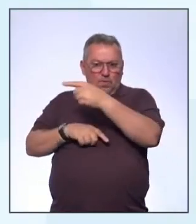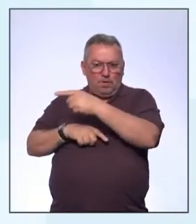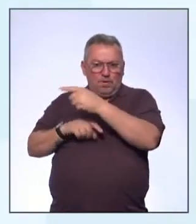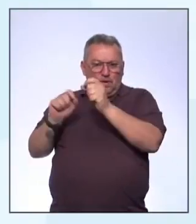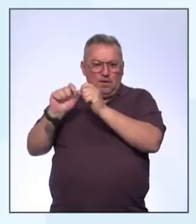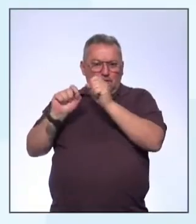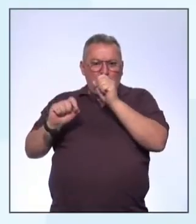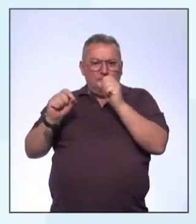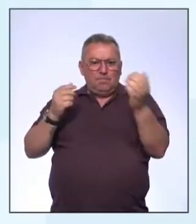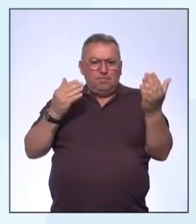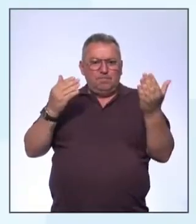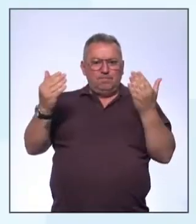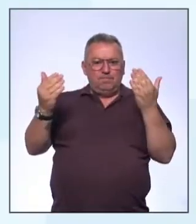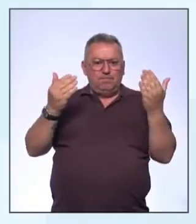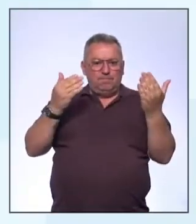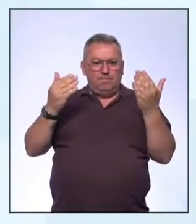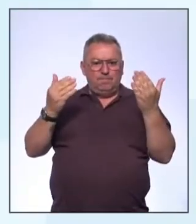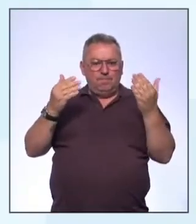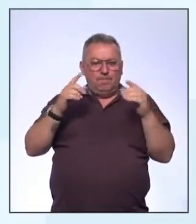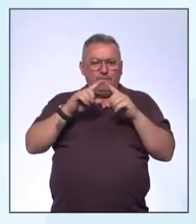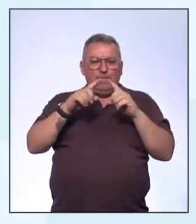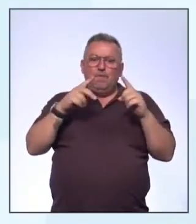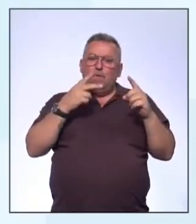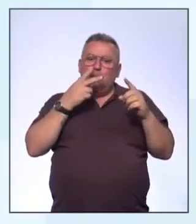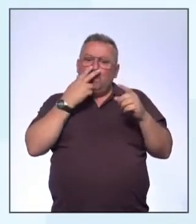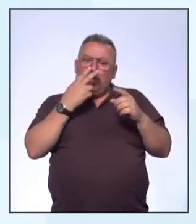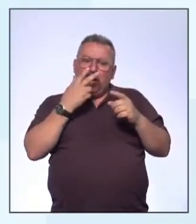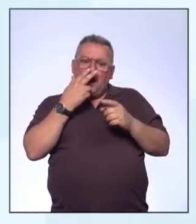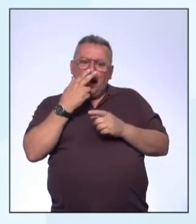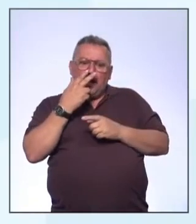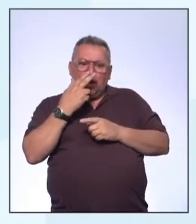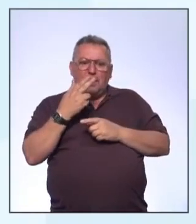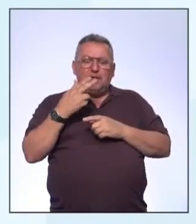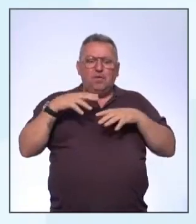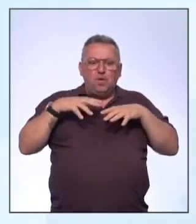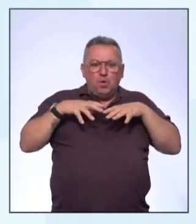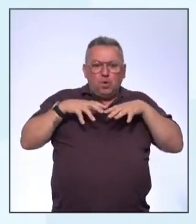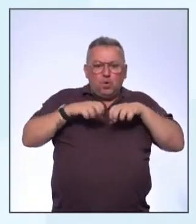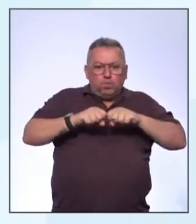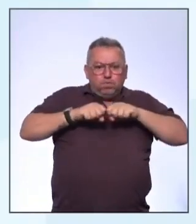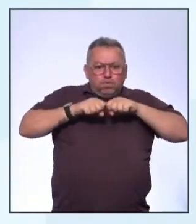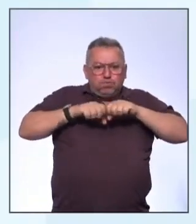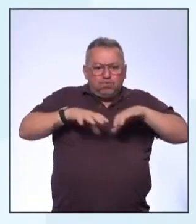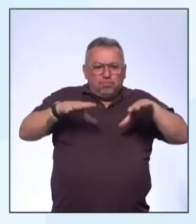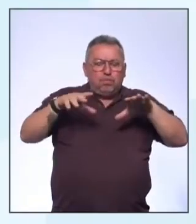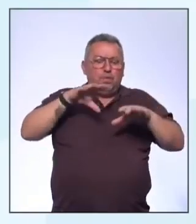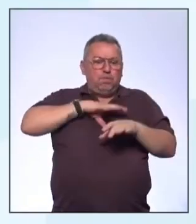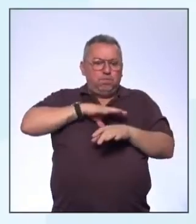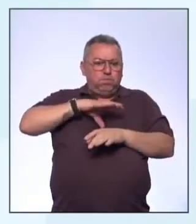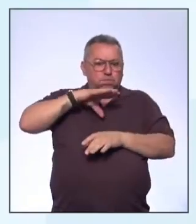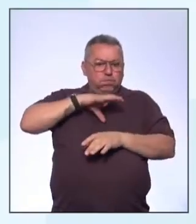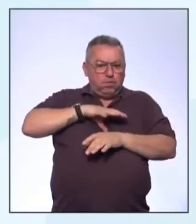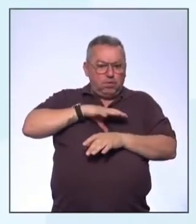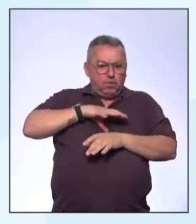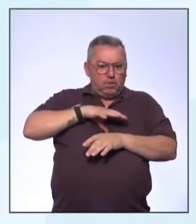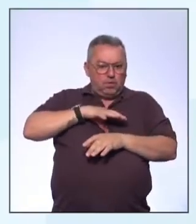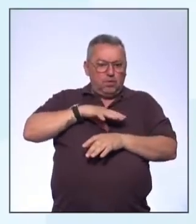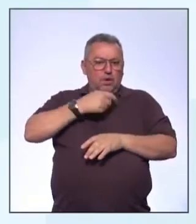uma comparação. E escreva quais as semelhanças entre as